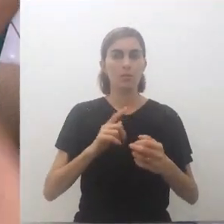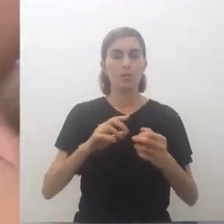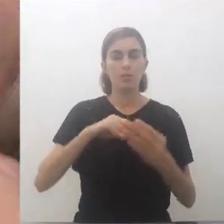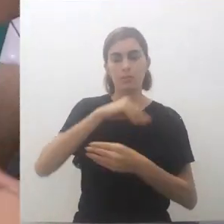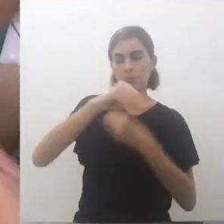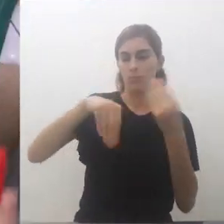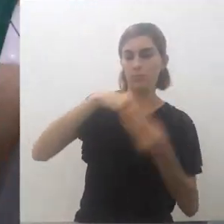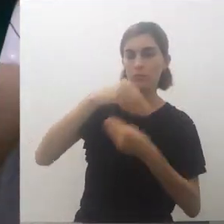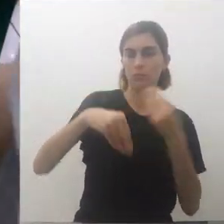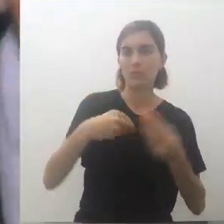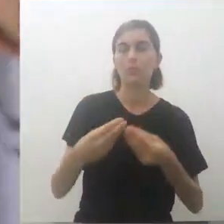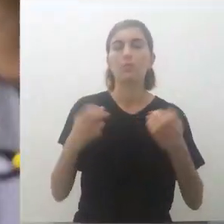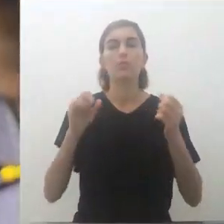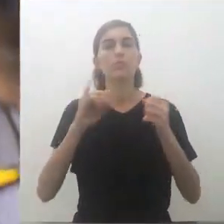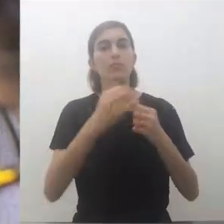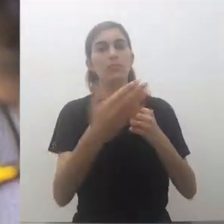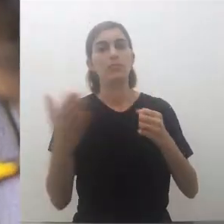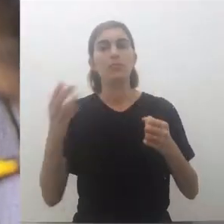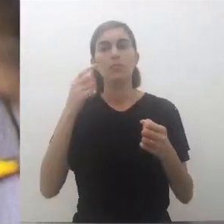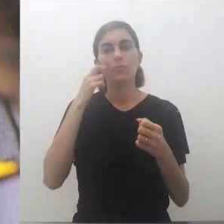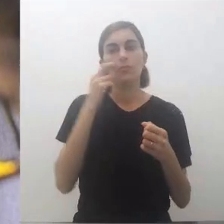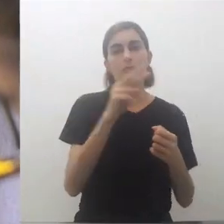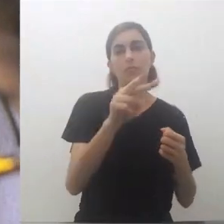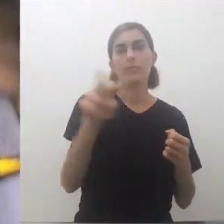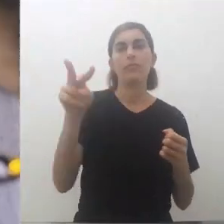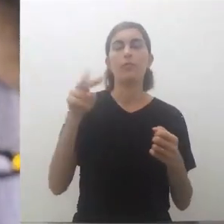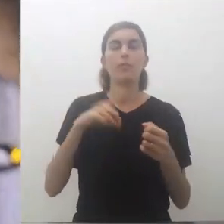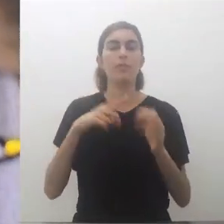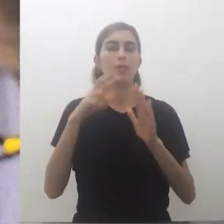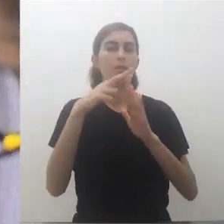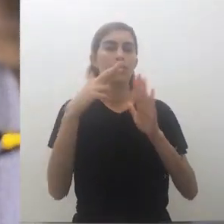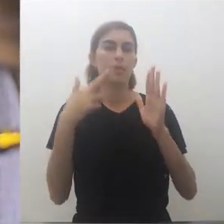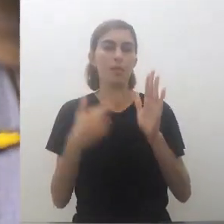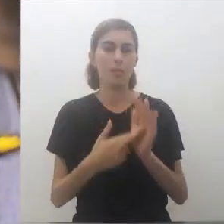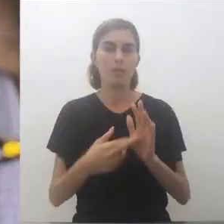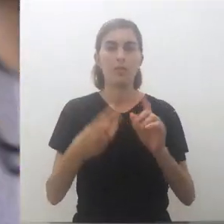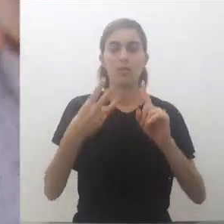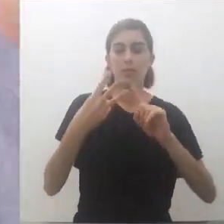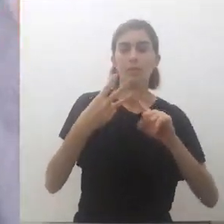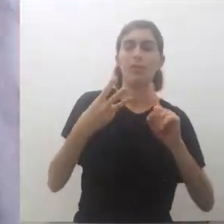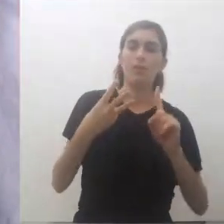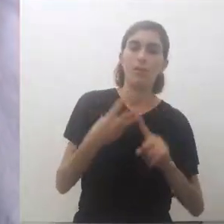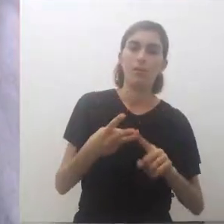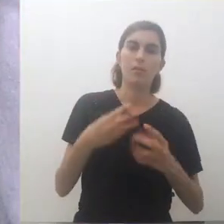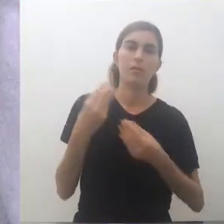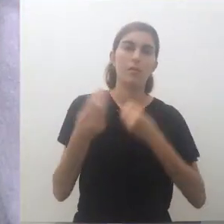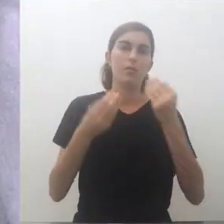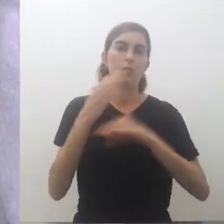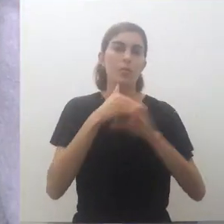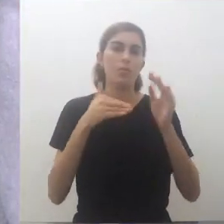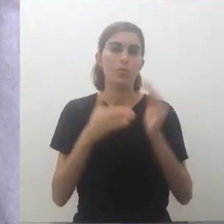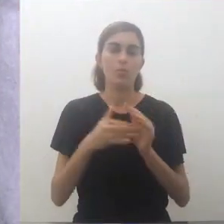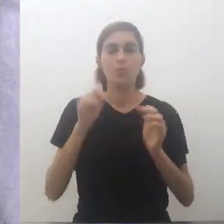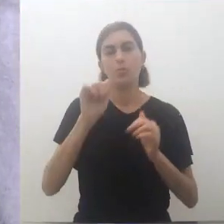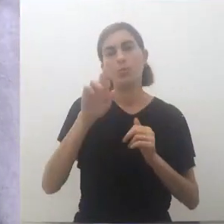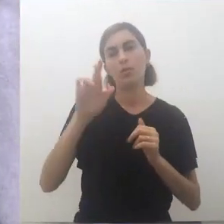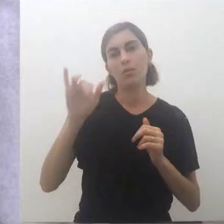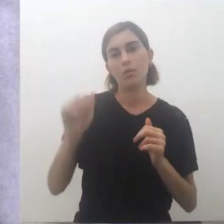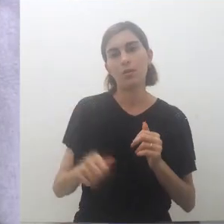Se for seguir aqui a regra dos terços ou da medida áurea, teremos